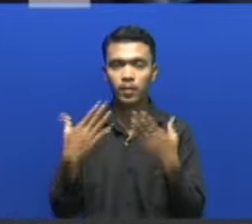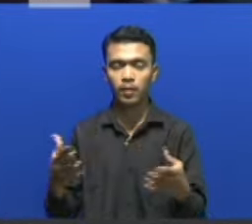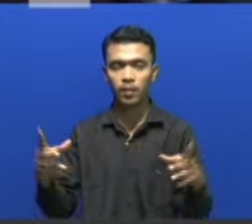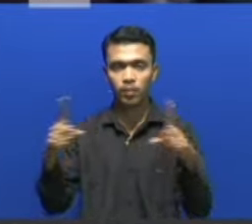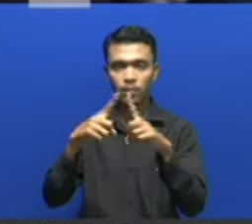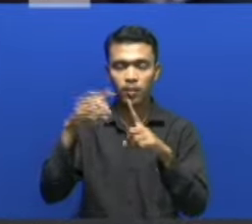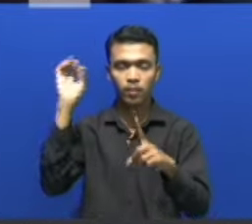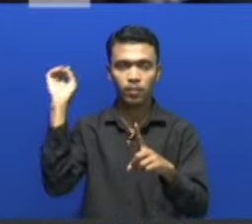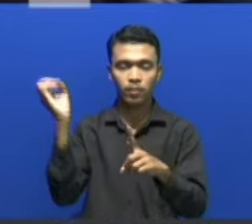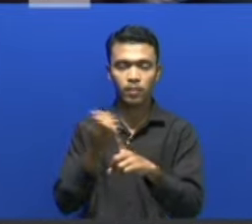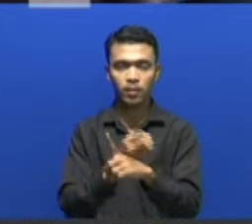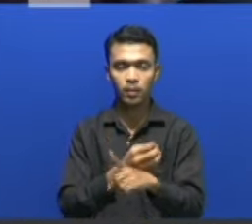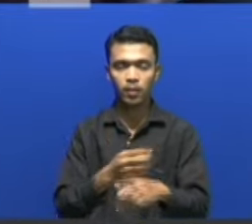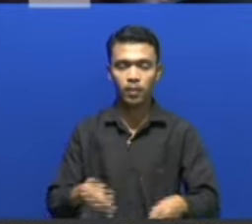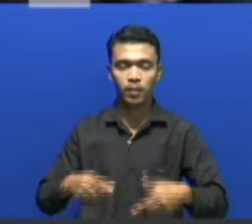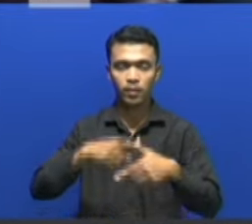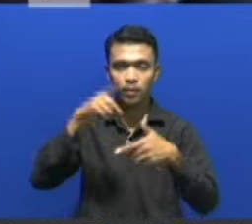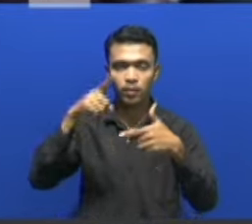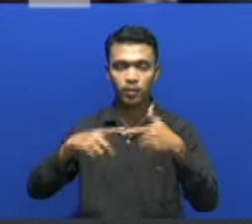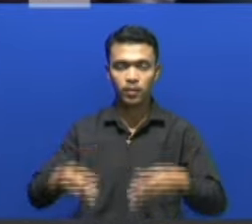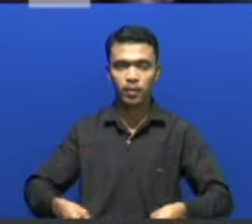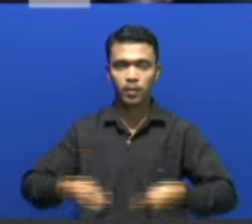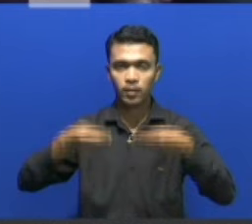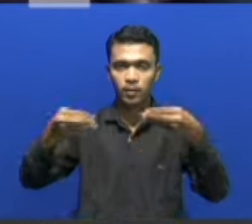antes entrega dokumento sene ba iha museum da resistensi